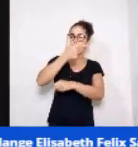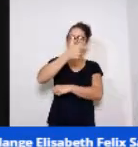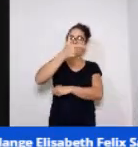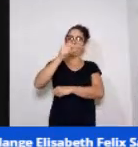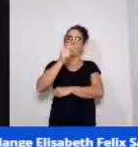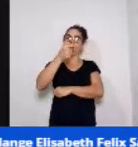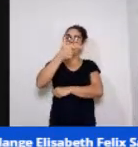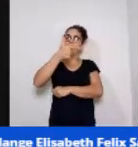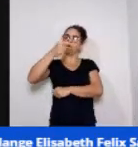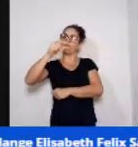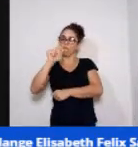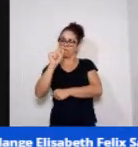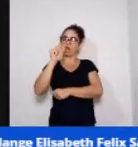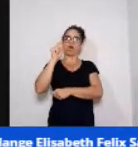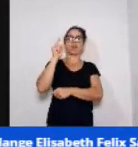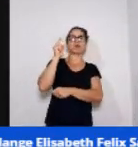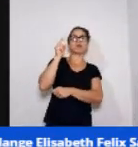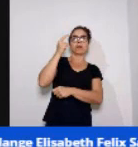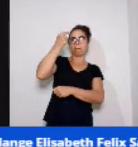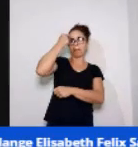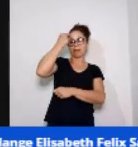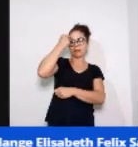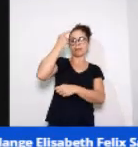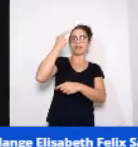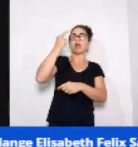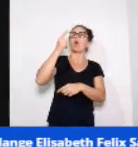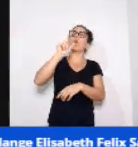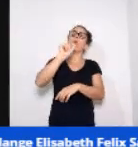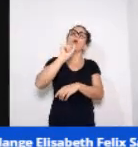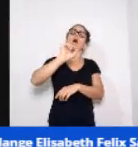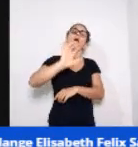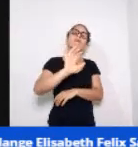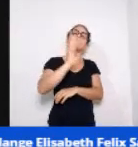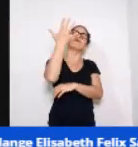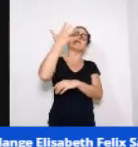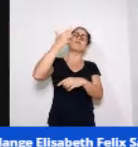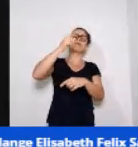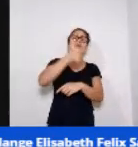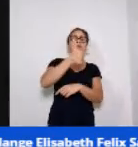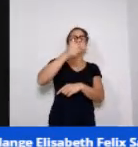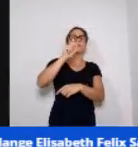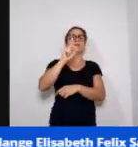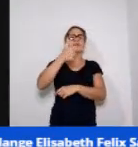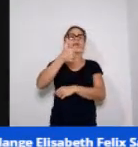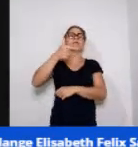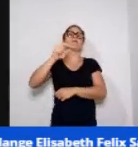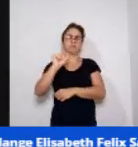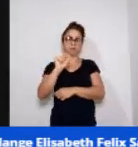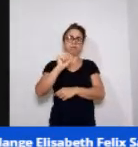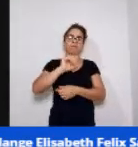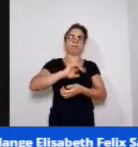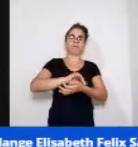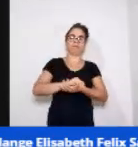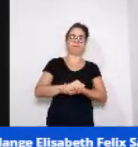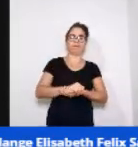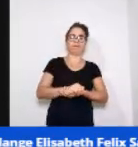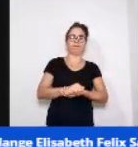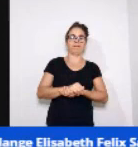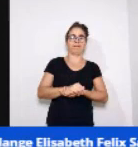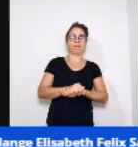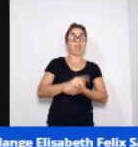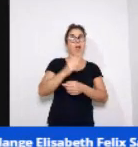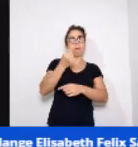alguns marcos com os trabalhos e acontecimentos no ano de 2020. Bom, como eu falei, uma